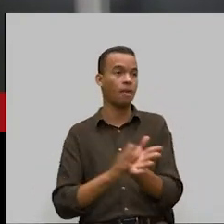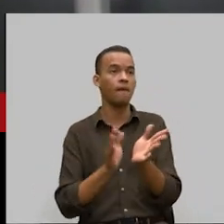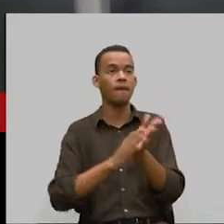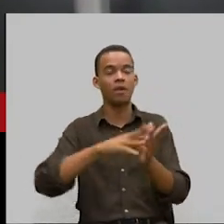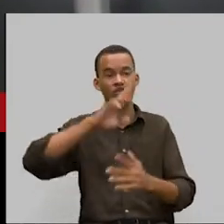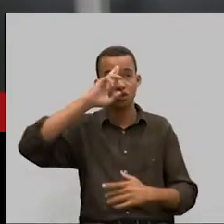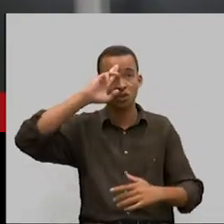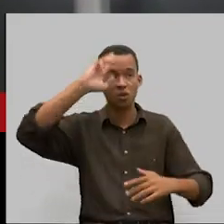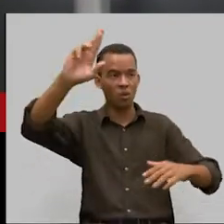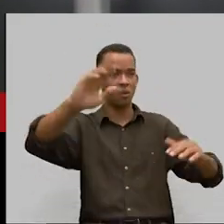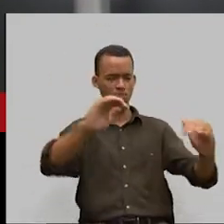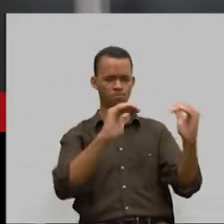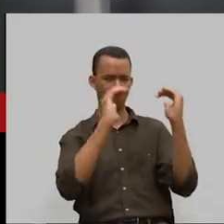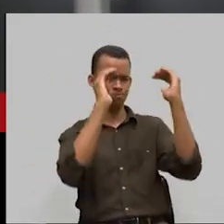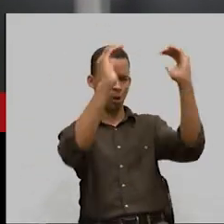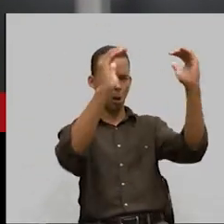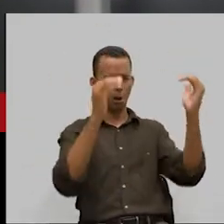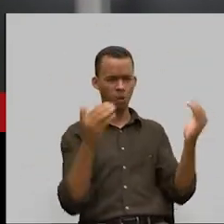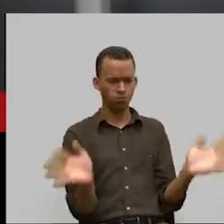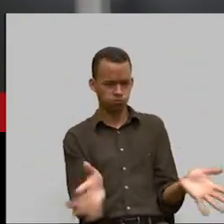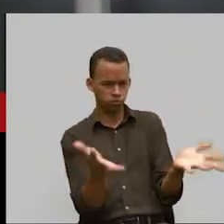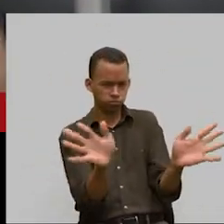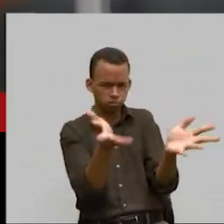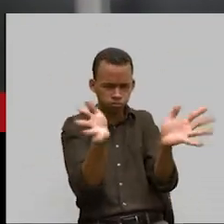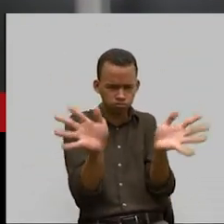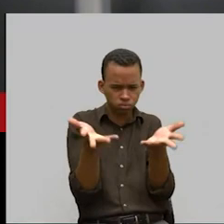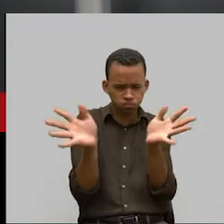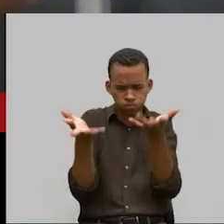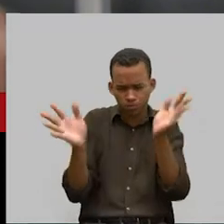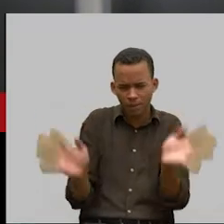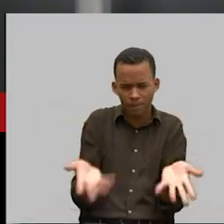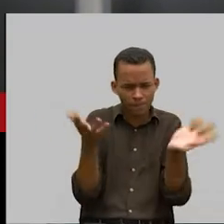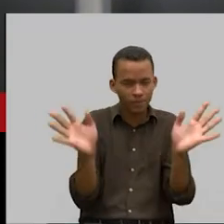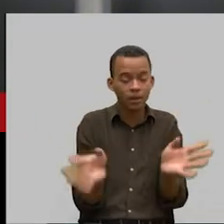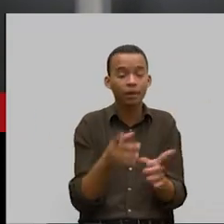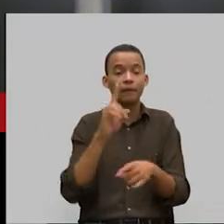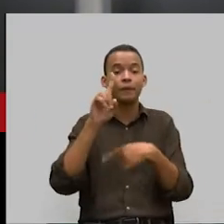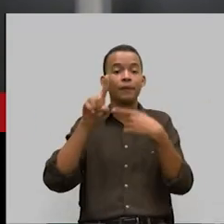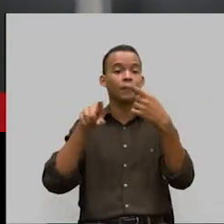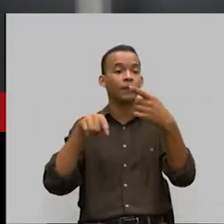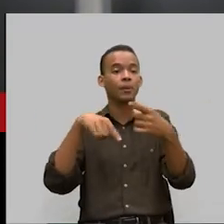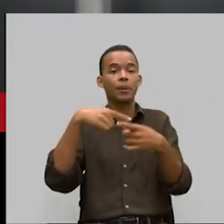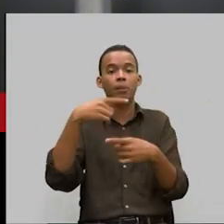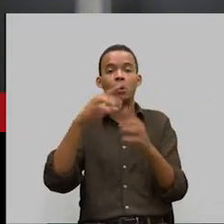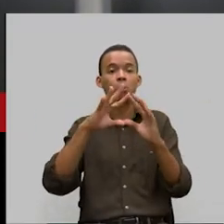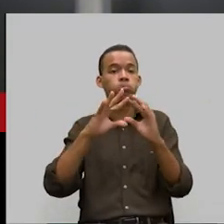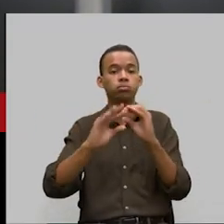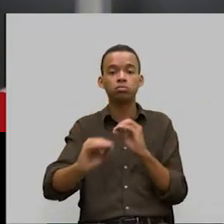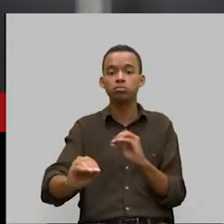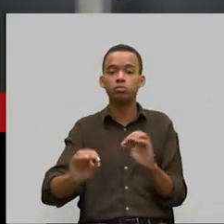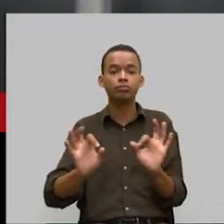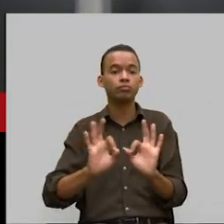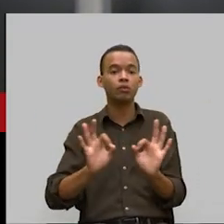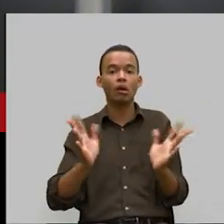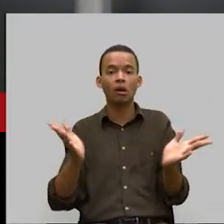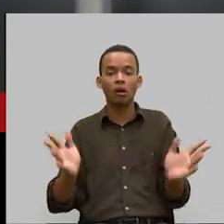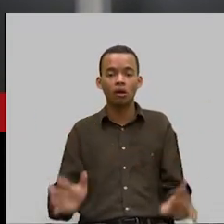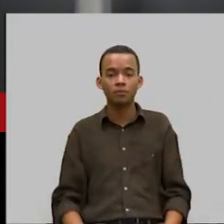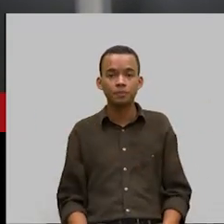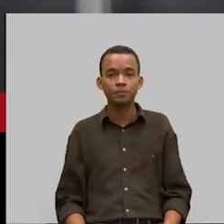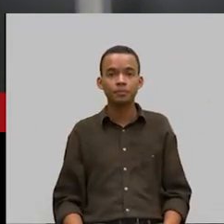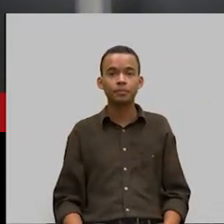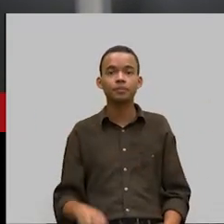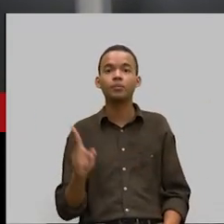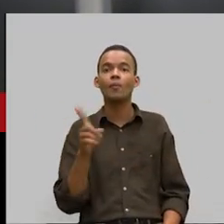mundo animado e na outra semana ele tirou a escada deixou todo mundo lá em cima aí como que